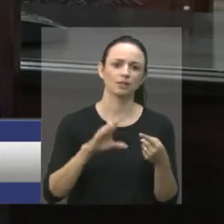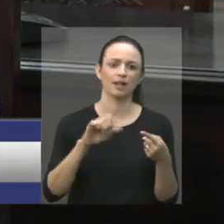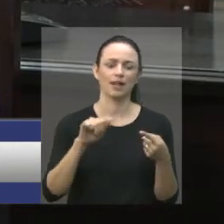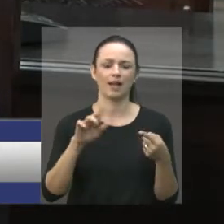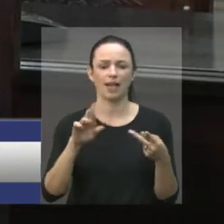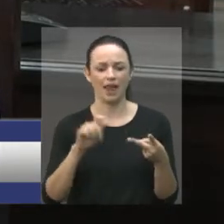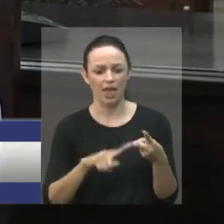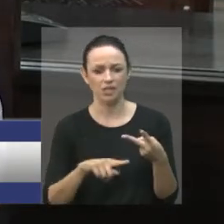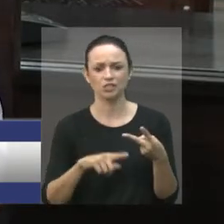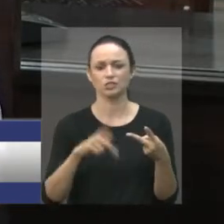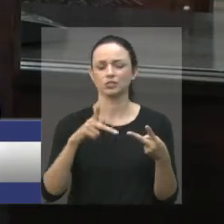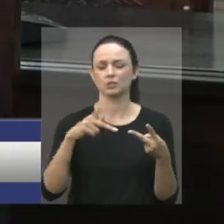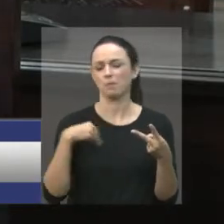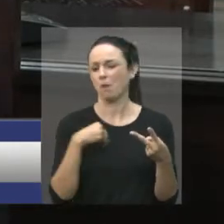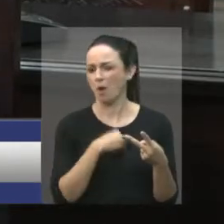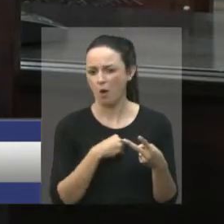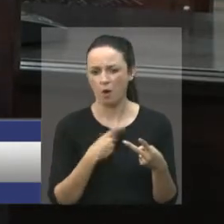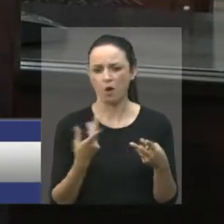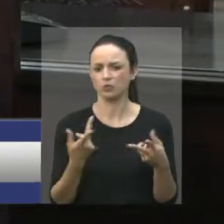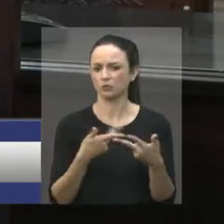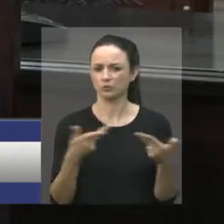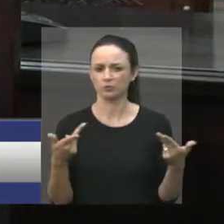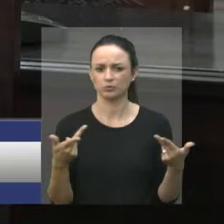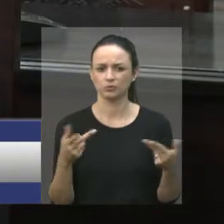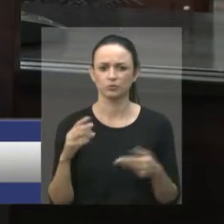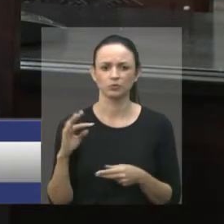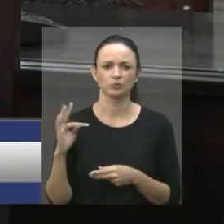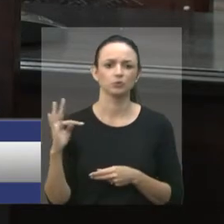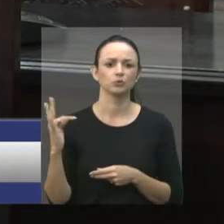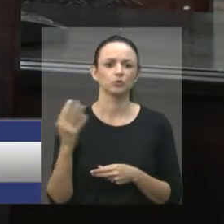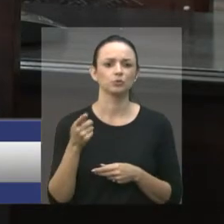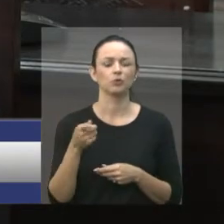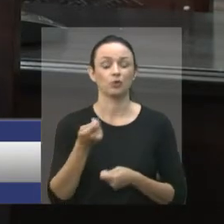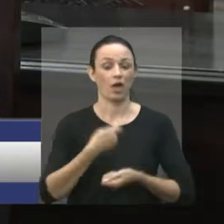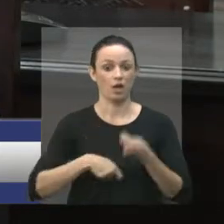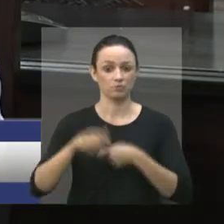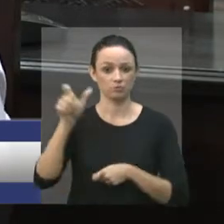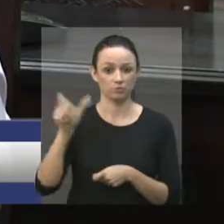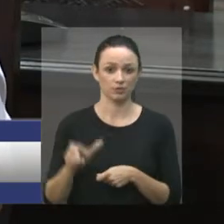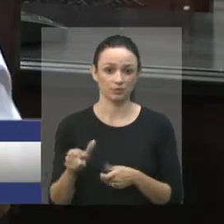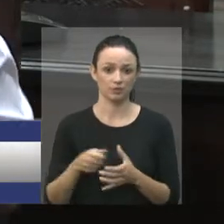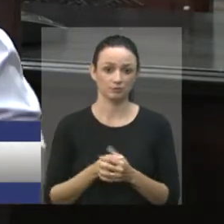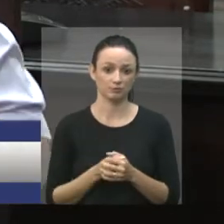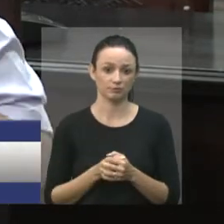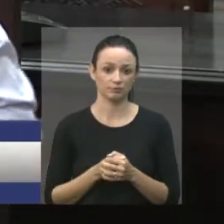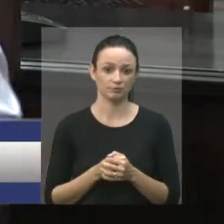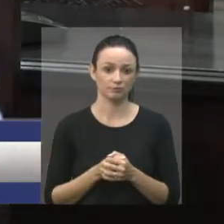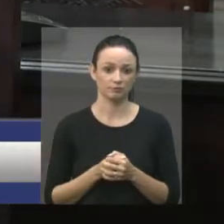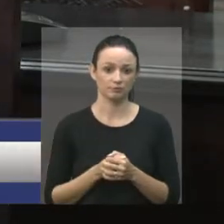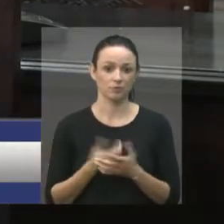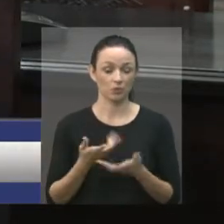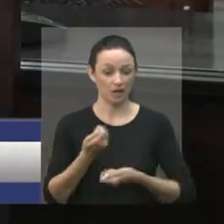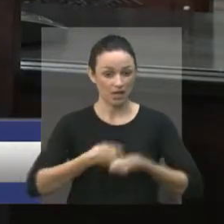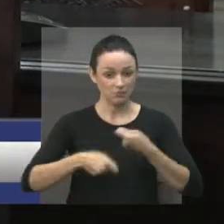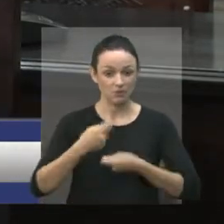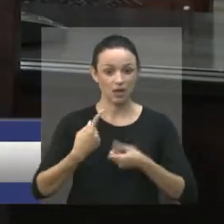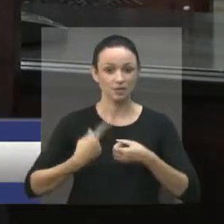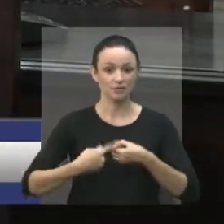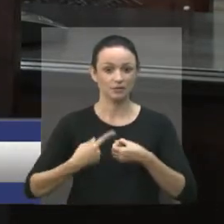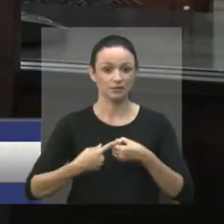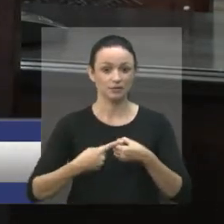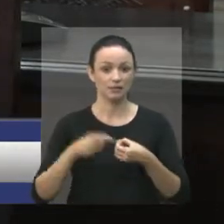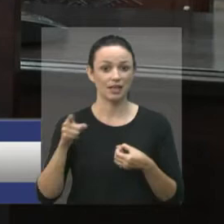PAS, falta ali alguma coisa? Todo administrador, quando ele administra uma cidade, ele